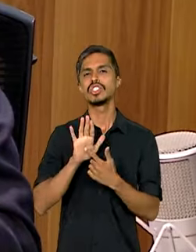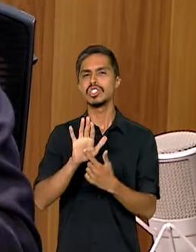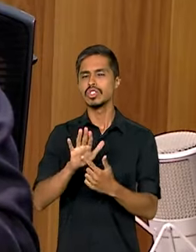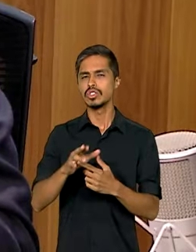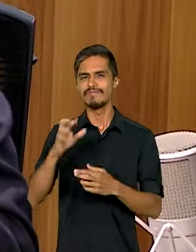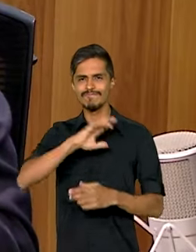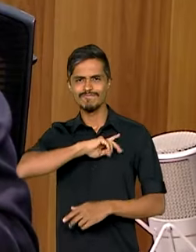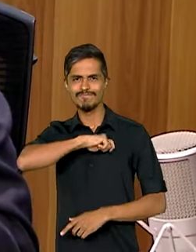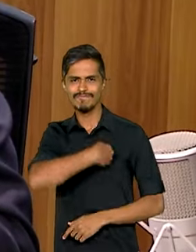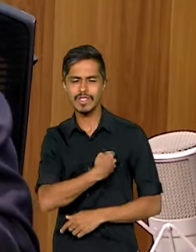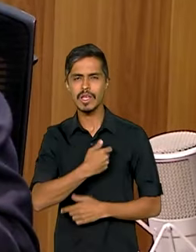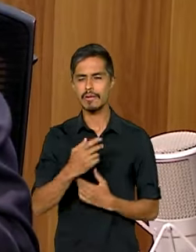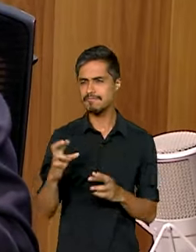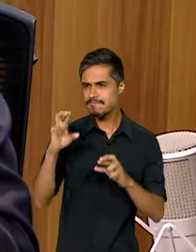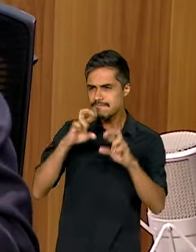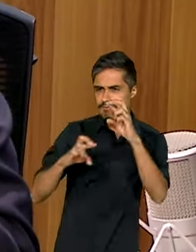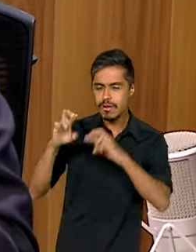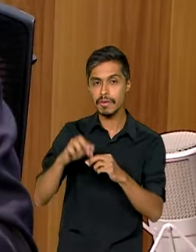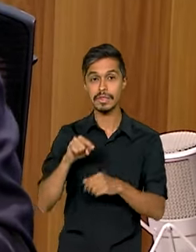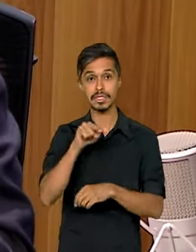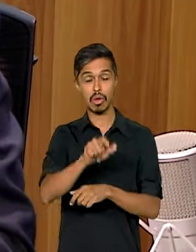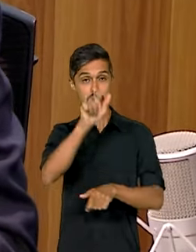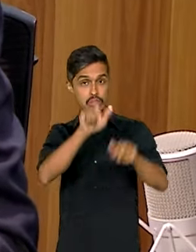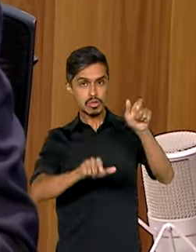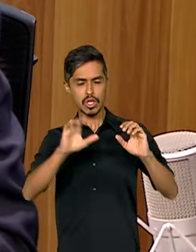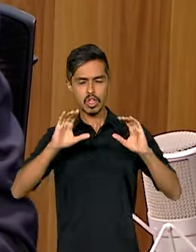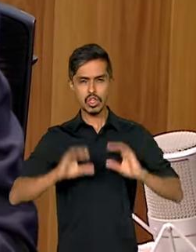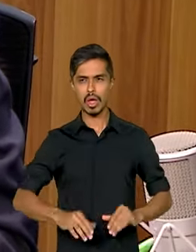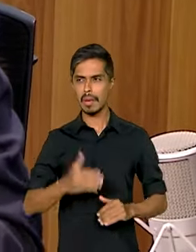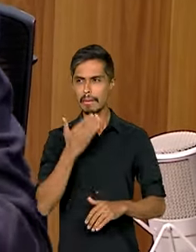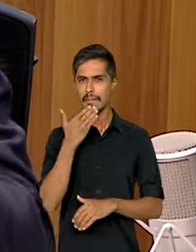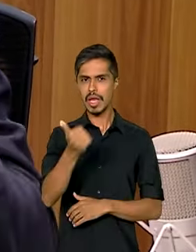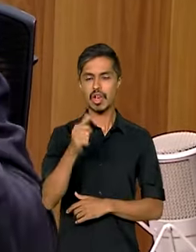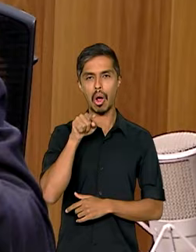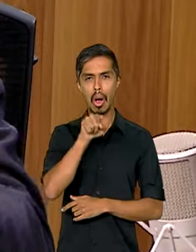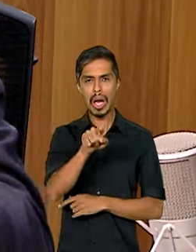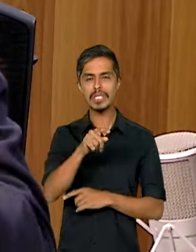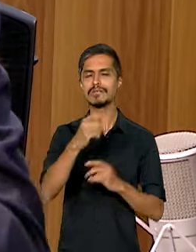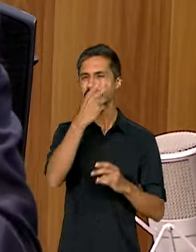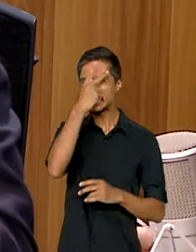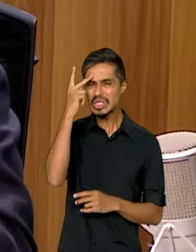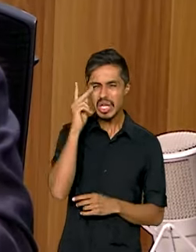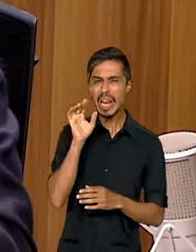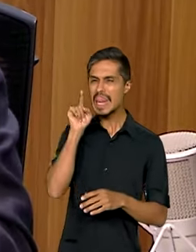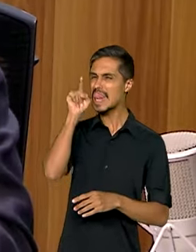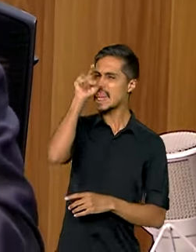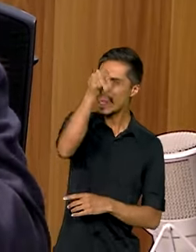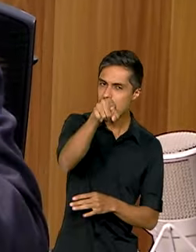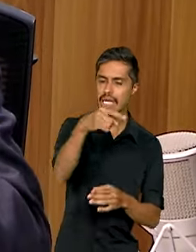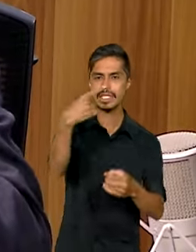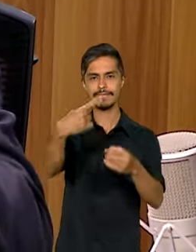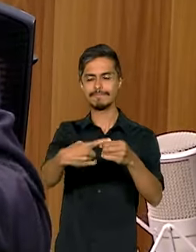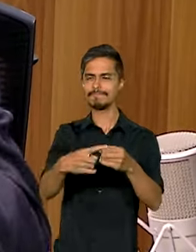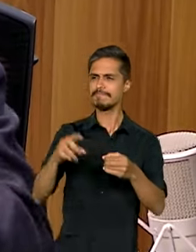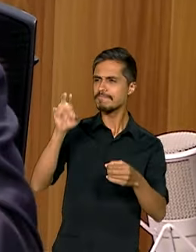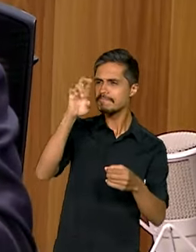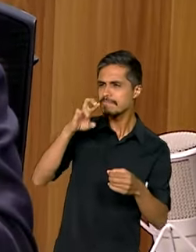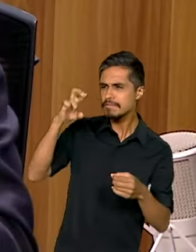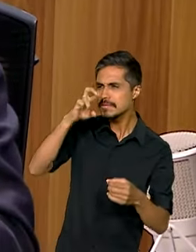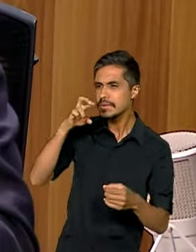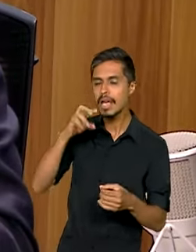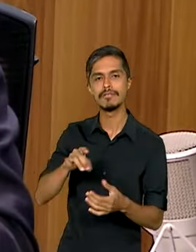ninguém melhor do que o cidadão a cidadã que o brasileiro que a brasileira que tá lá na cidade para fiscalizar e